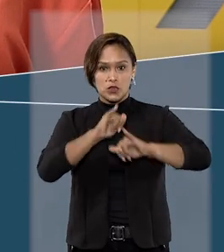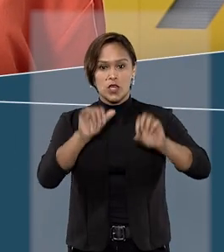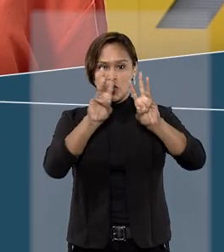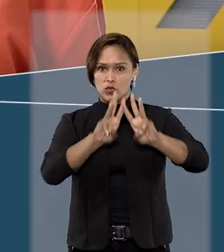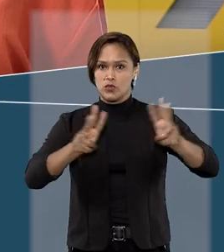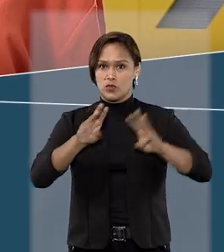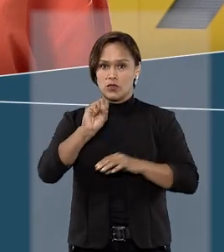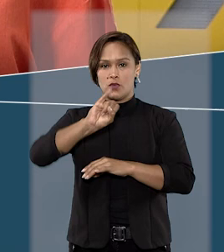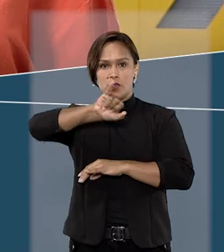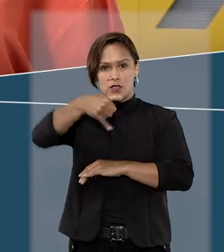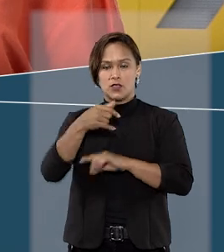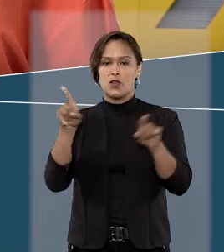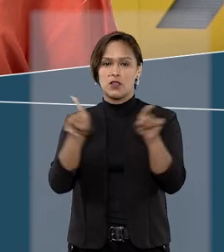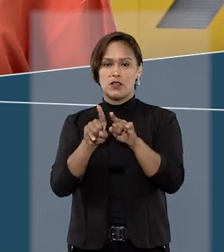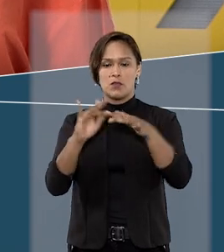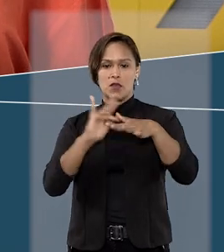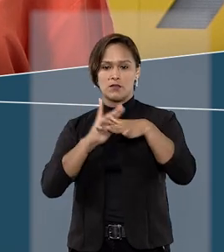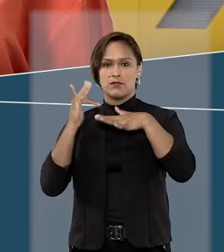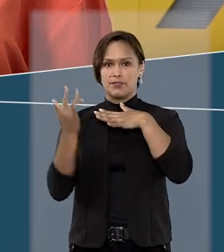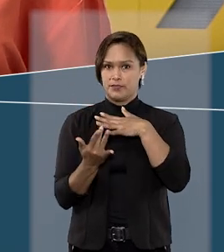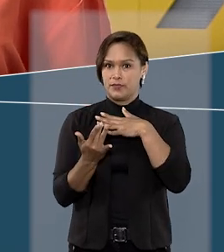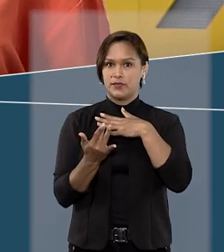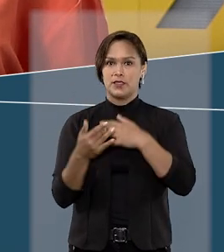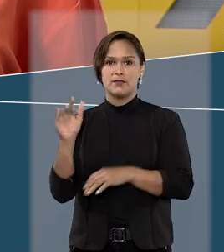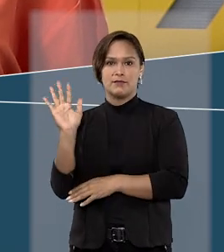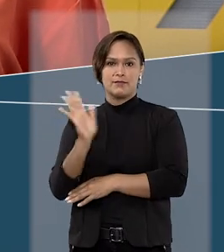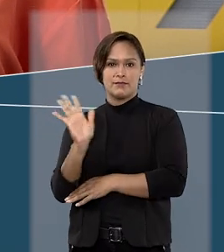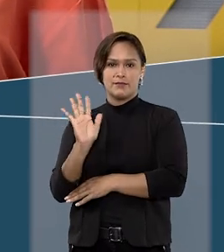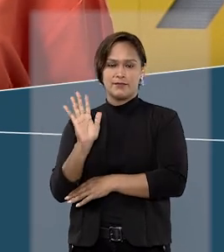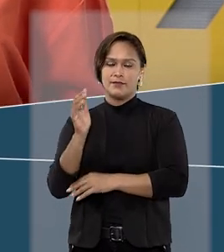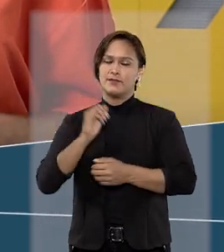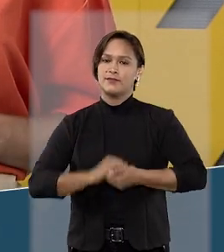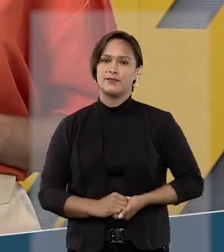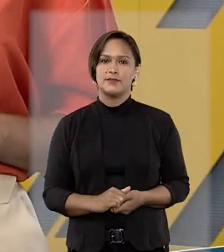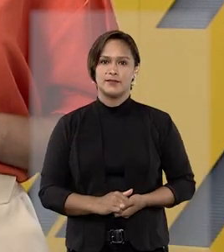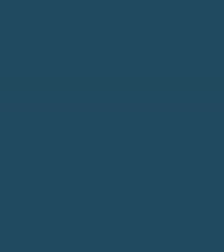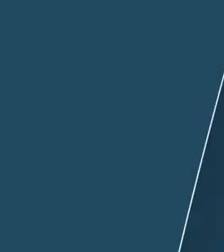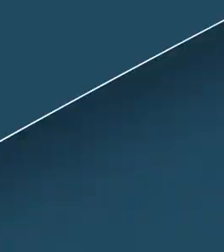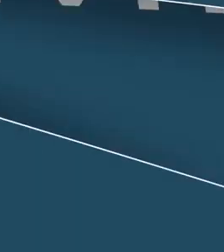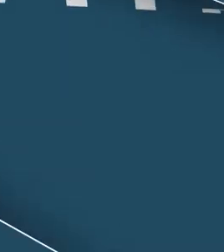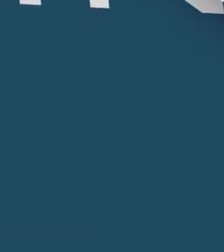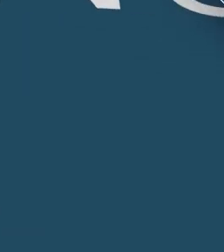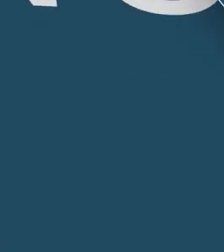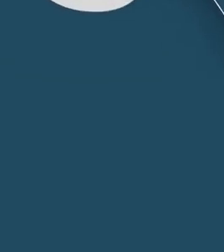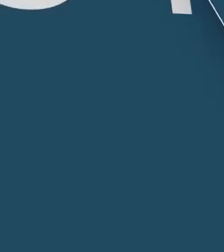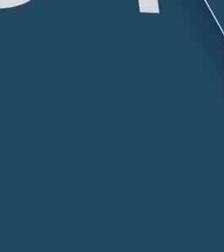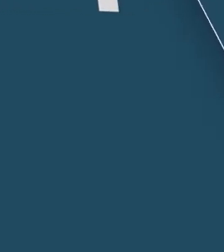outras notícias no site do STJ e nas nossas redes sociais. Até a próxima!